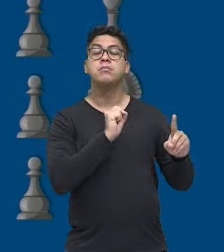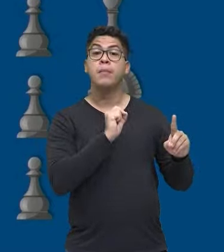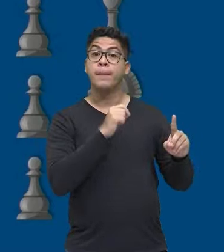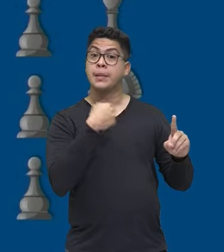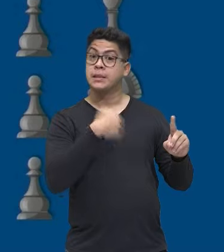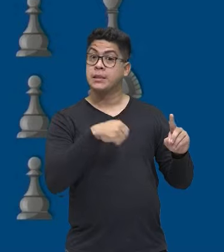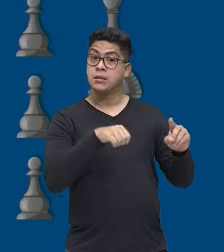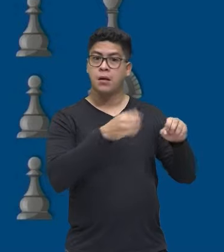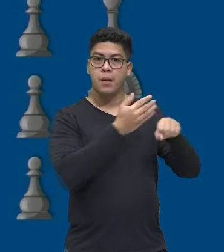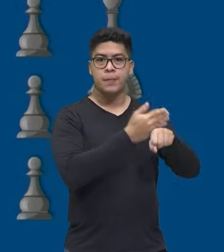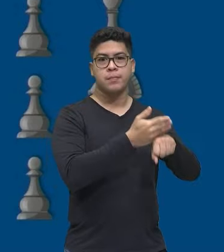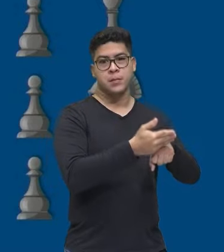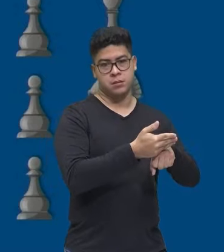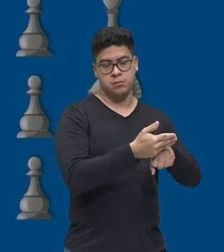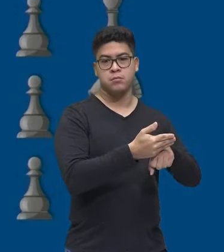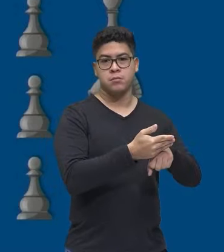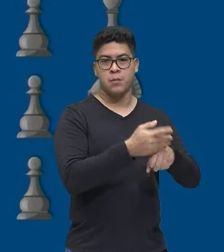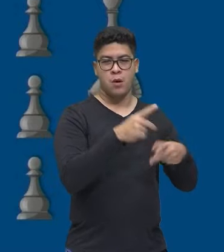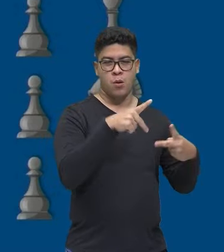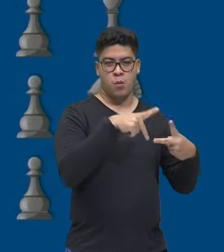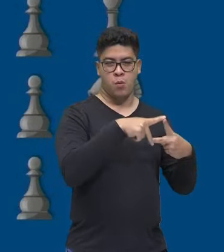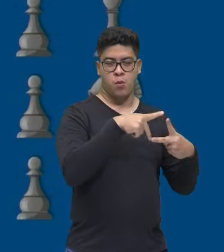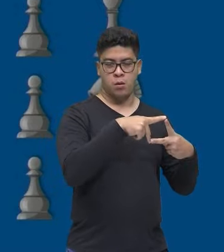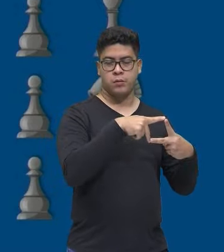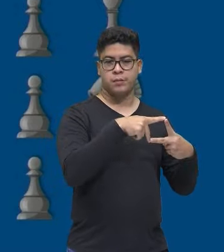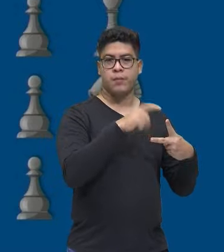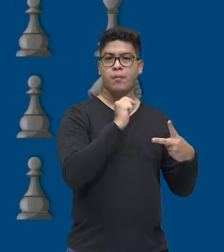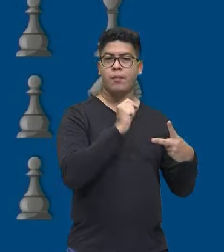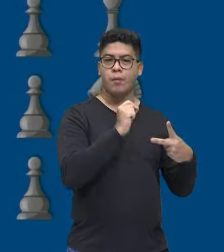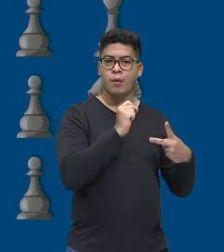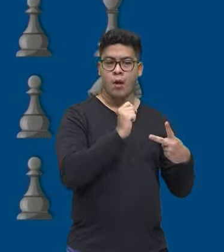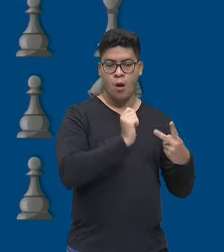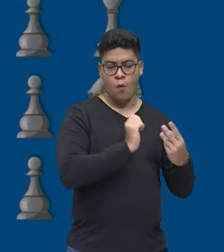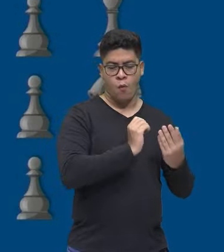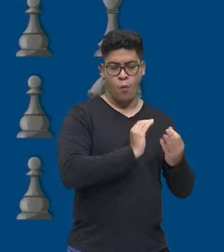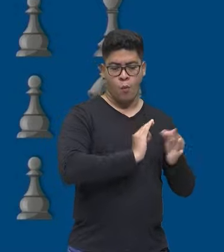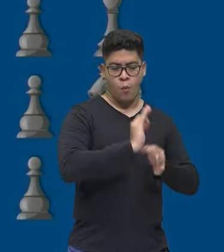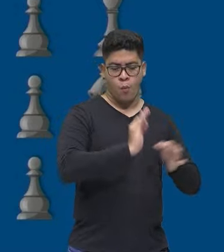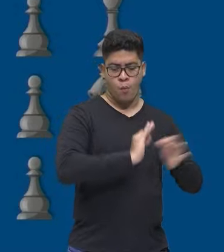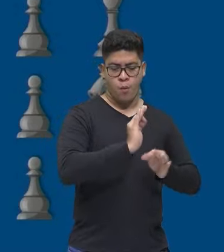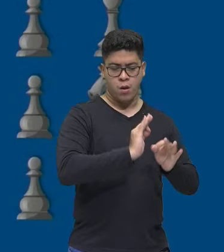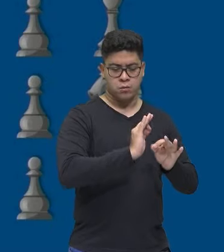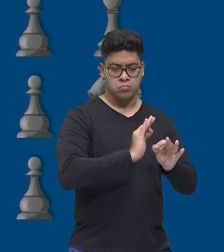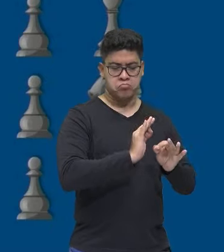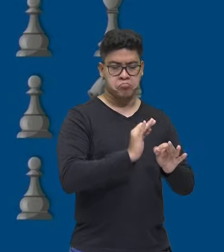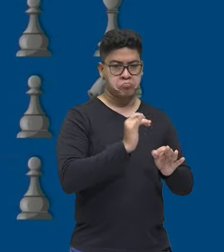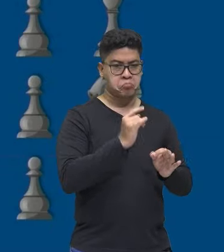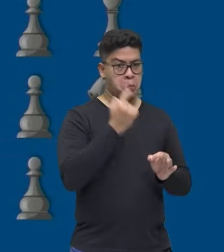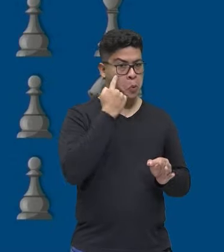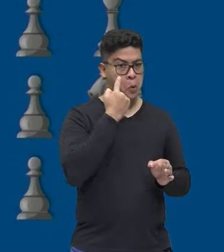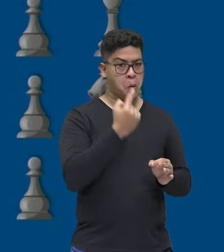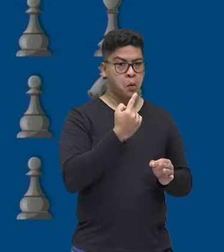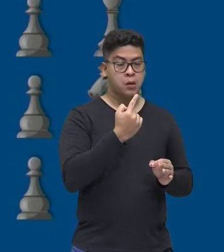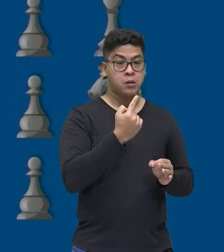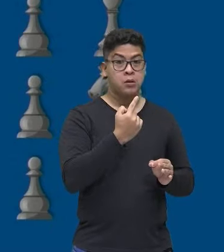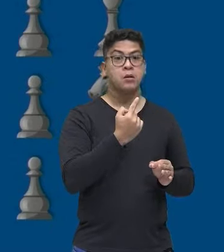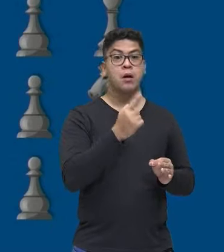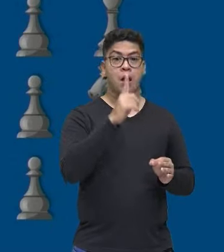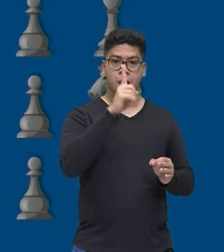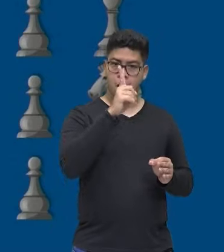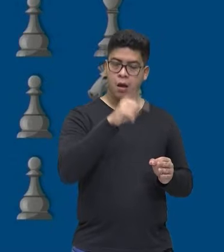o tabuleiro está na posição correta. E aí a gente começa arrumando pelos cantinhos, tá? Primeiro aqui que vai se